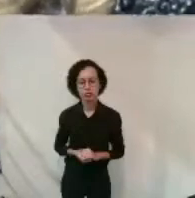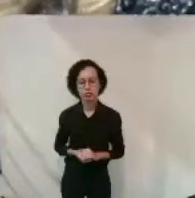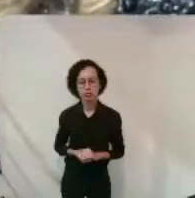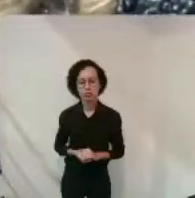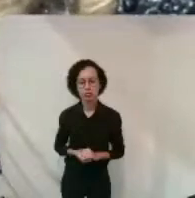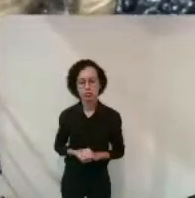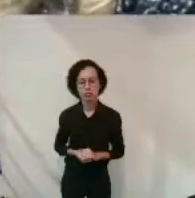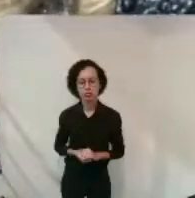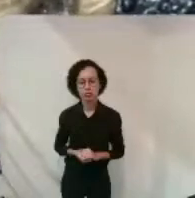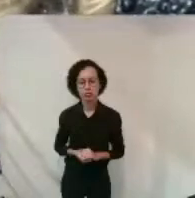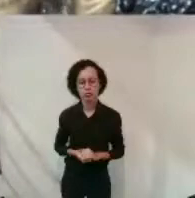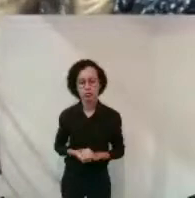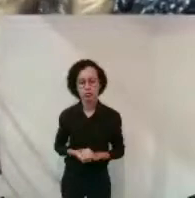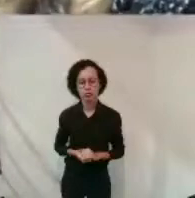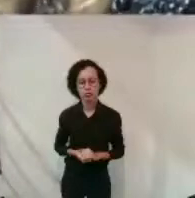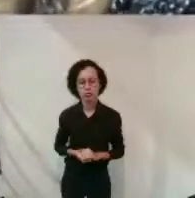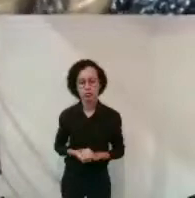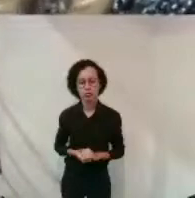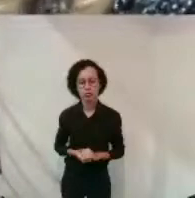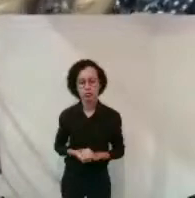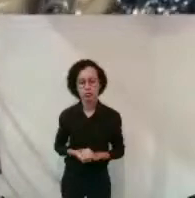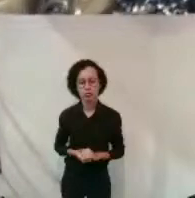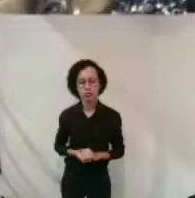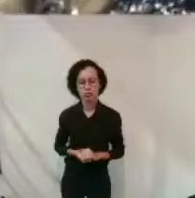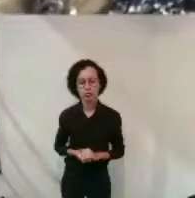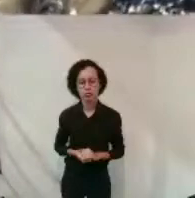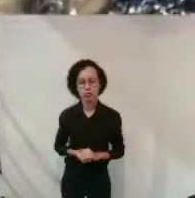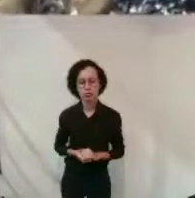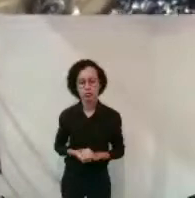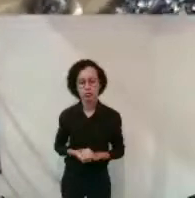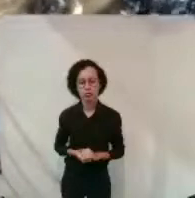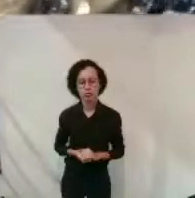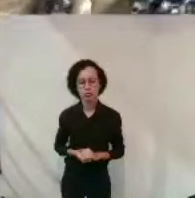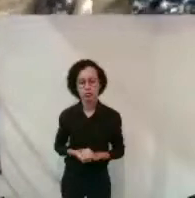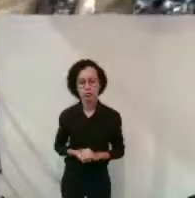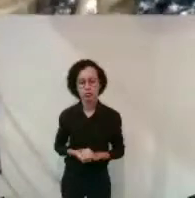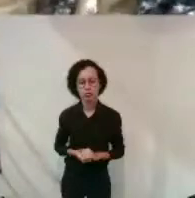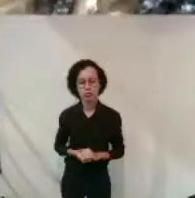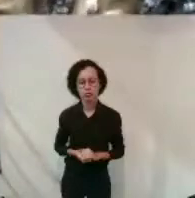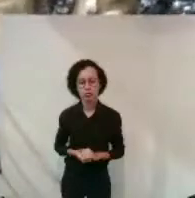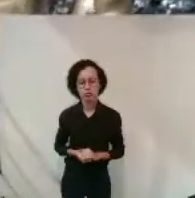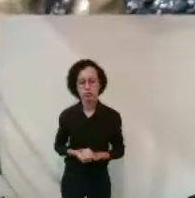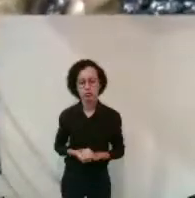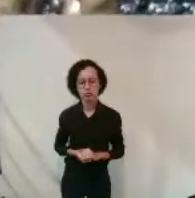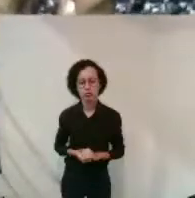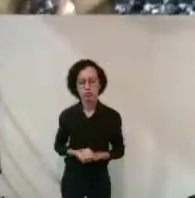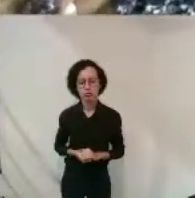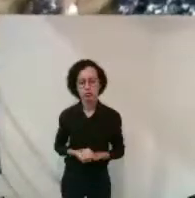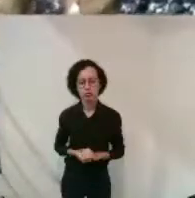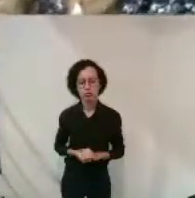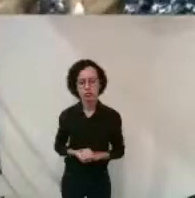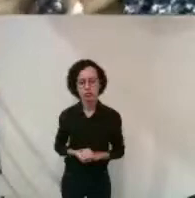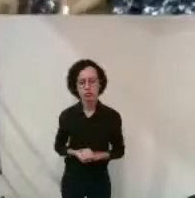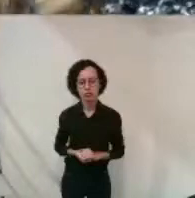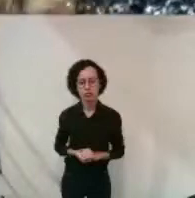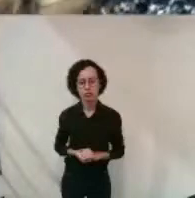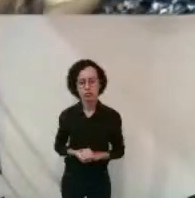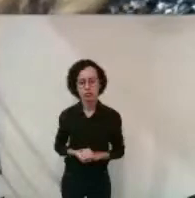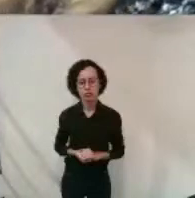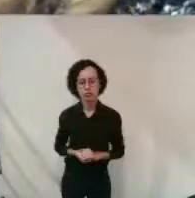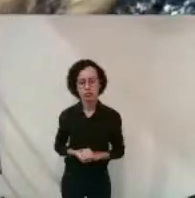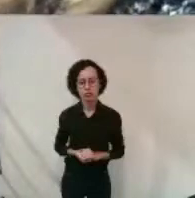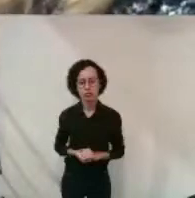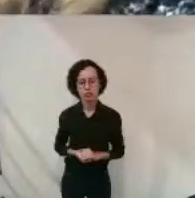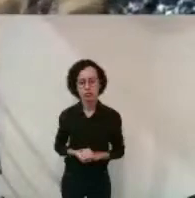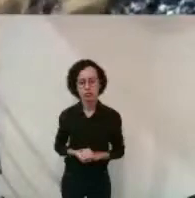Sistema Nacional de Informações sobre Gestão de Resíduos Sólidos, que é o SINIR. É muito importante que o promotor de justiça da ponta ele acompanhe,